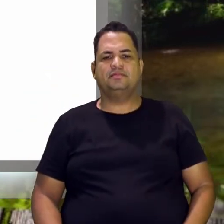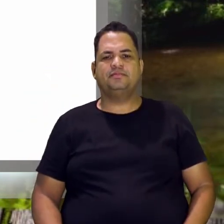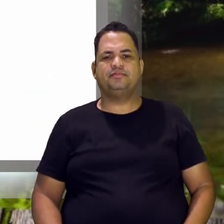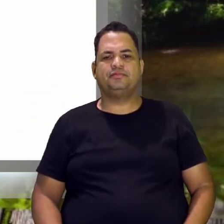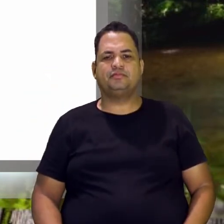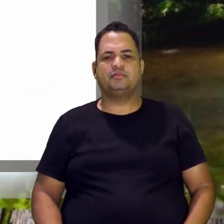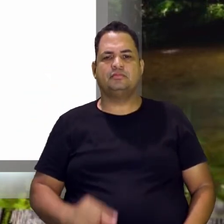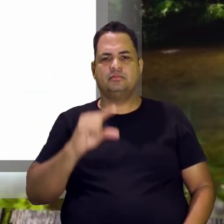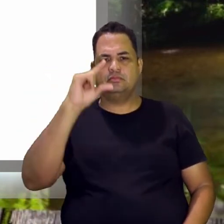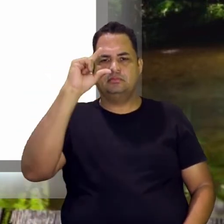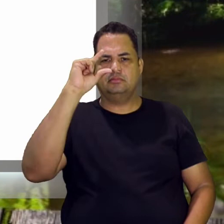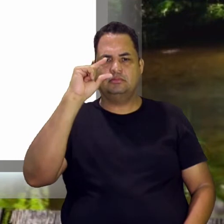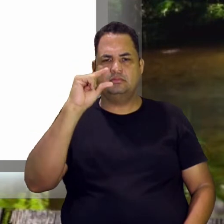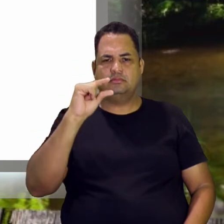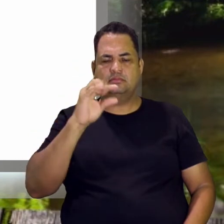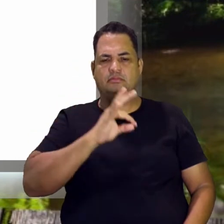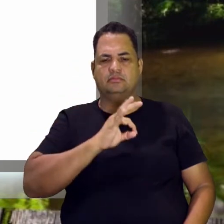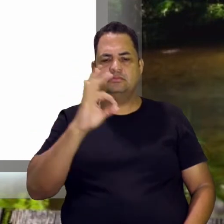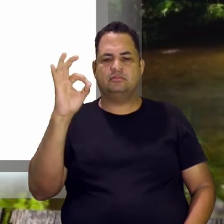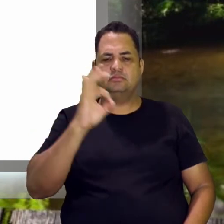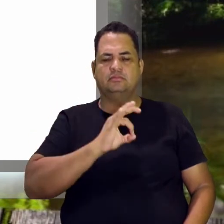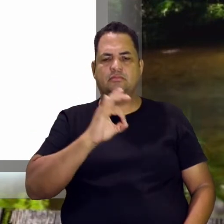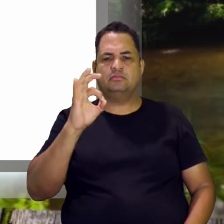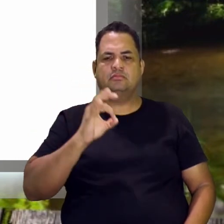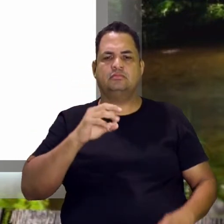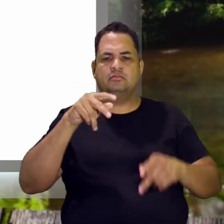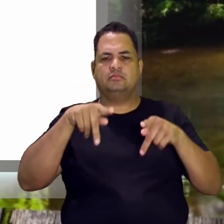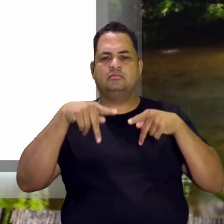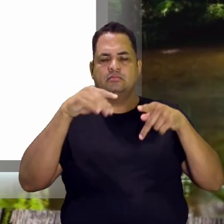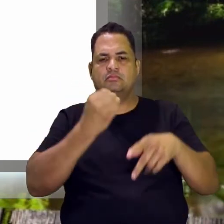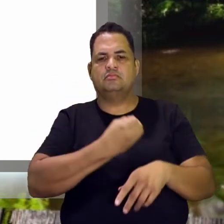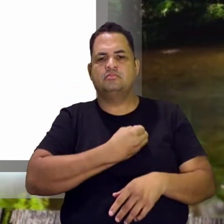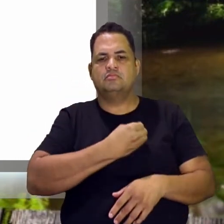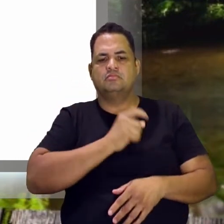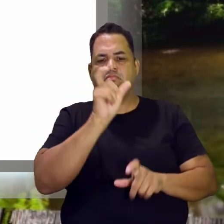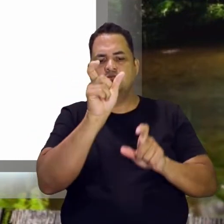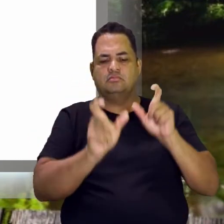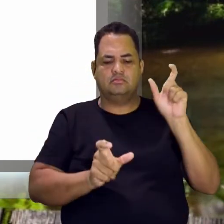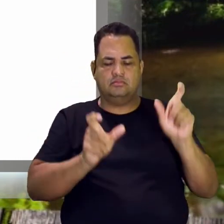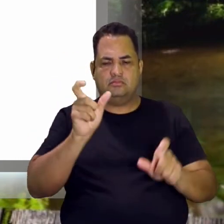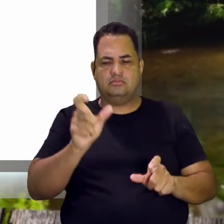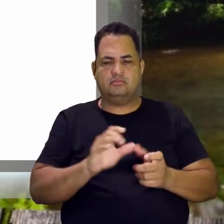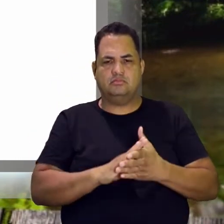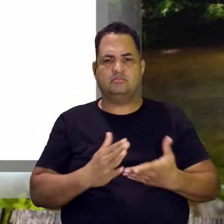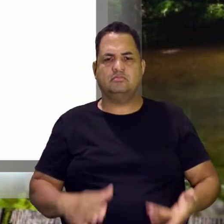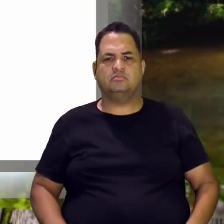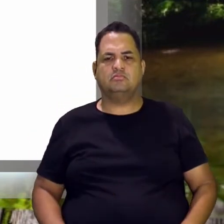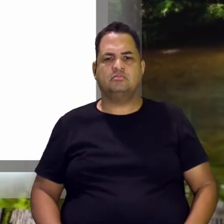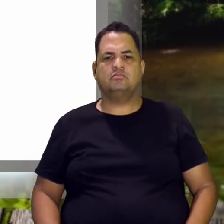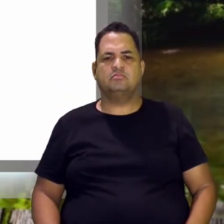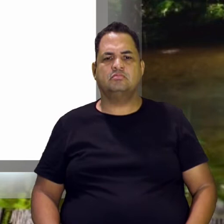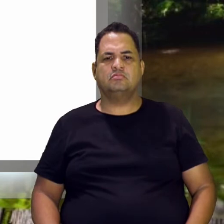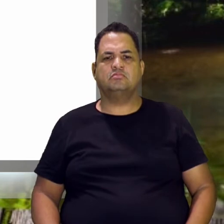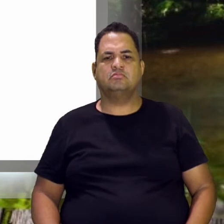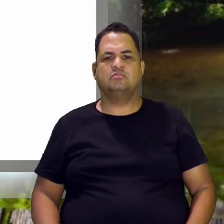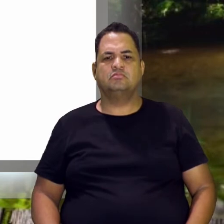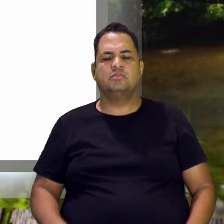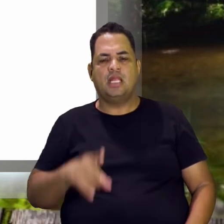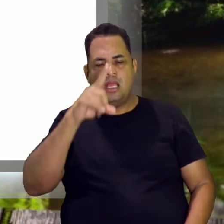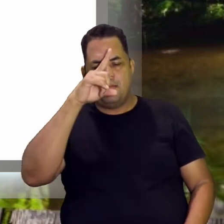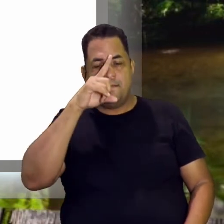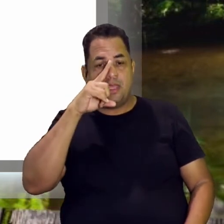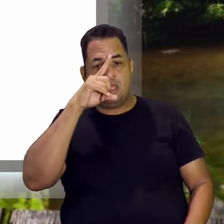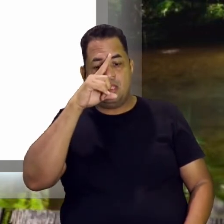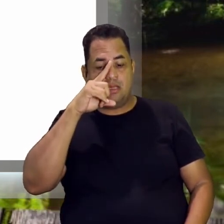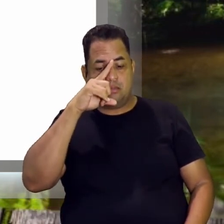uma redução da sua taxa de população, o número de indivíduos dessa população, então ela está em risco,